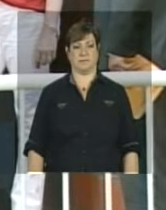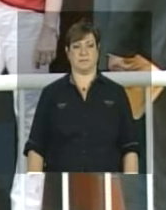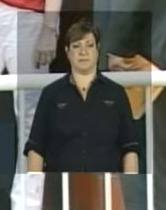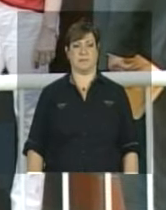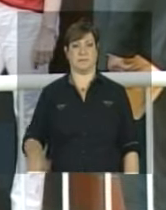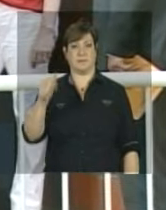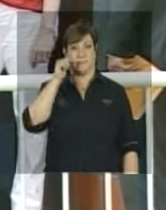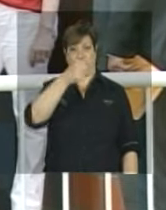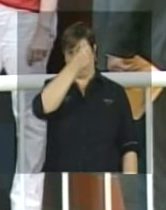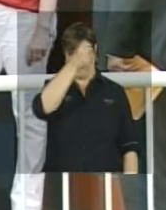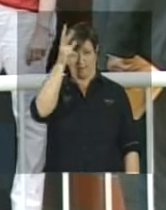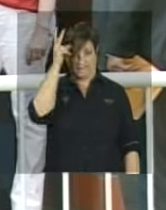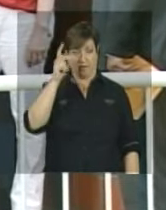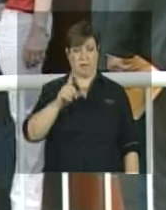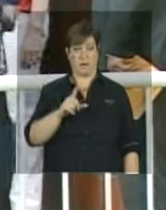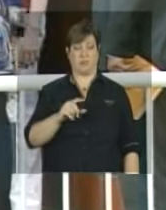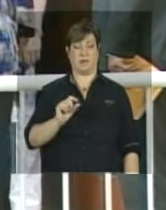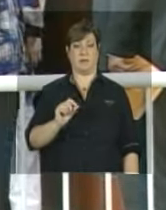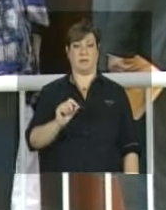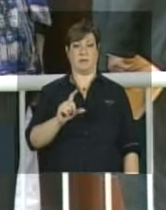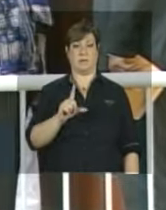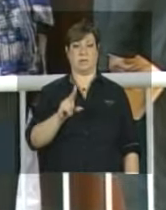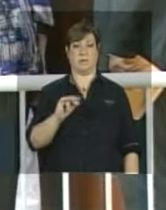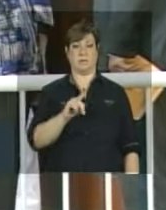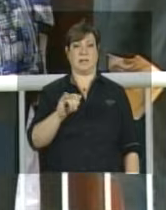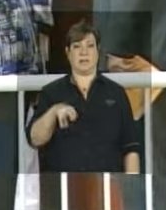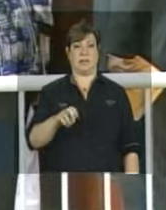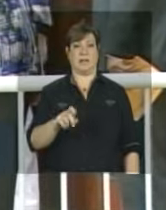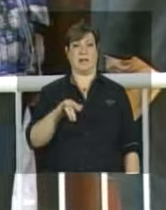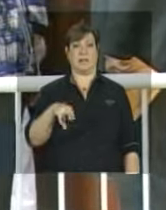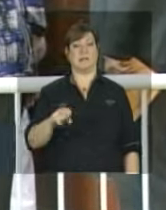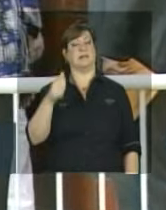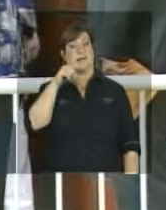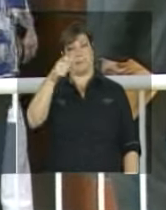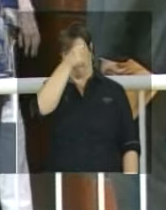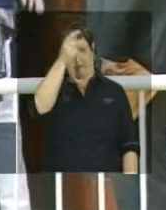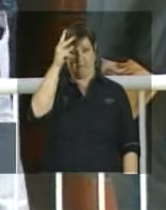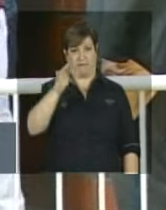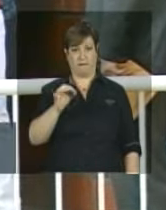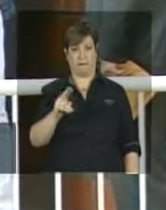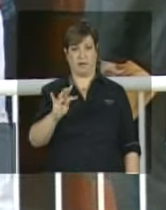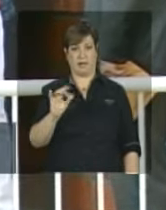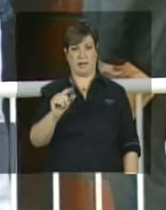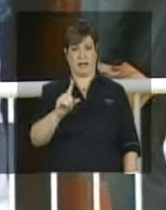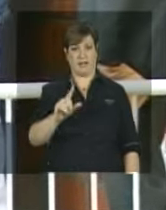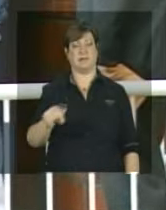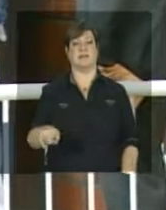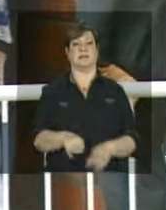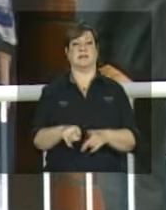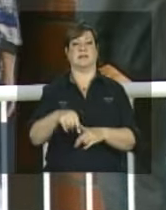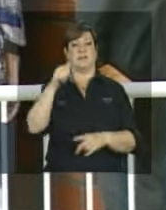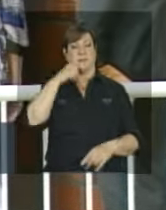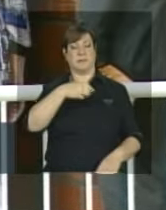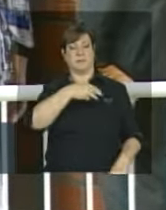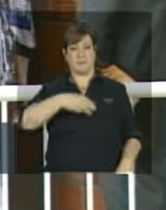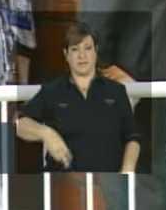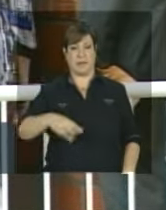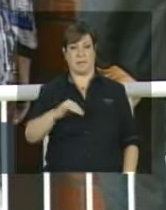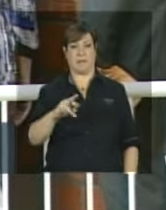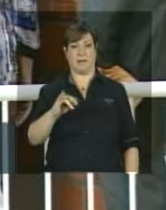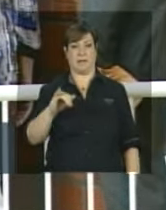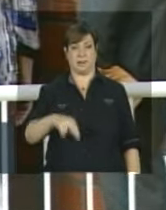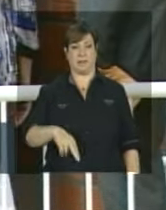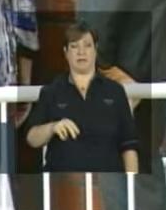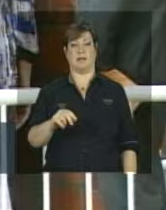prefeita Luziane Lins, prefeita de Fortaleza, ministra do Planejamento Miriam Belchior, explicando